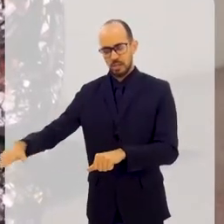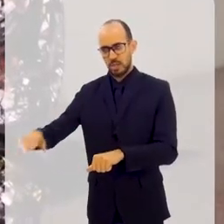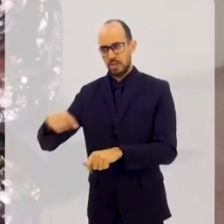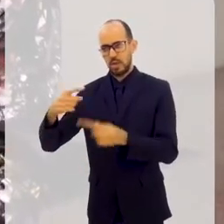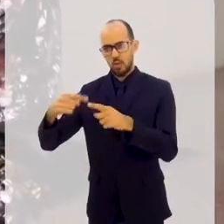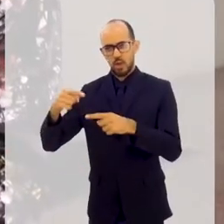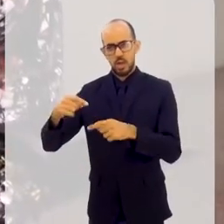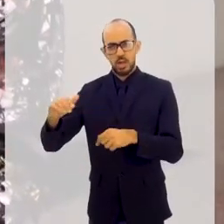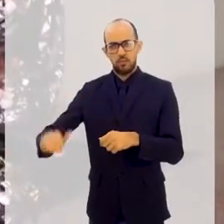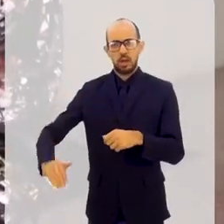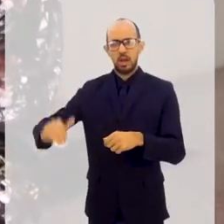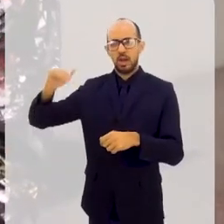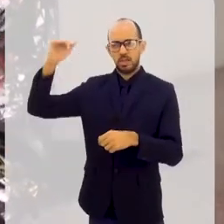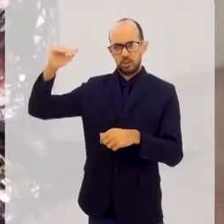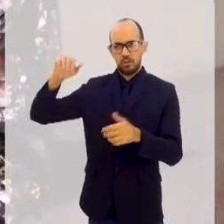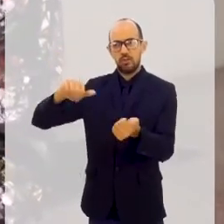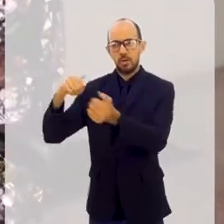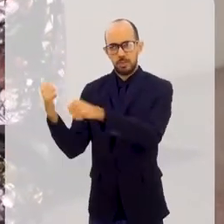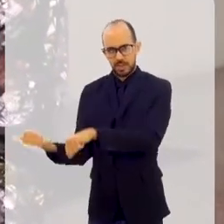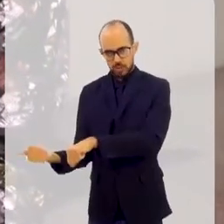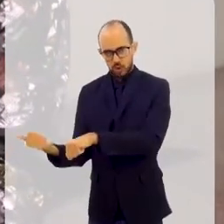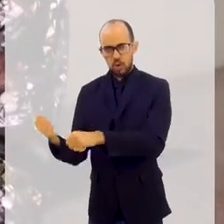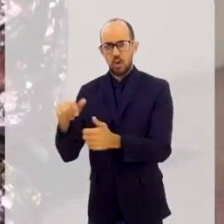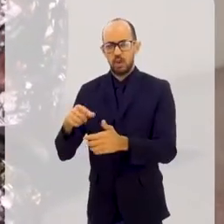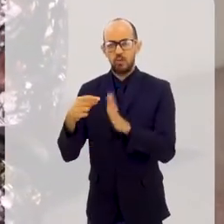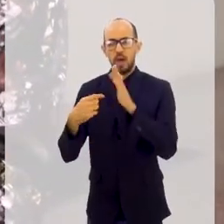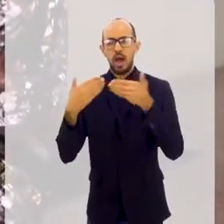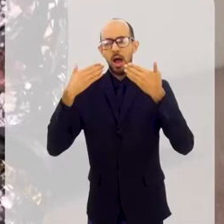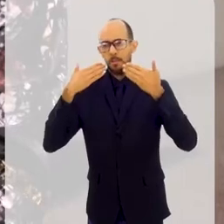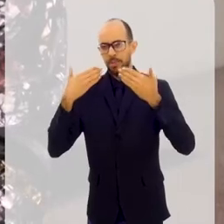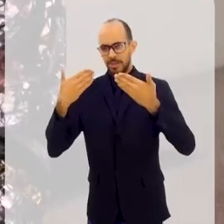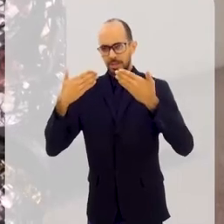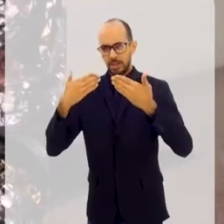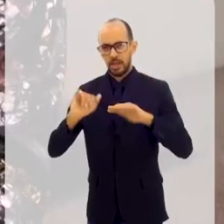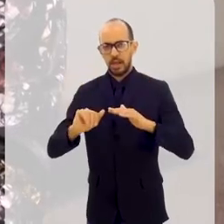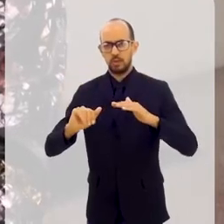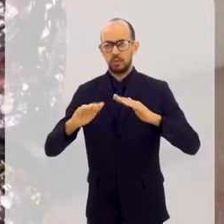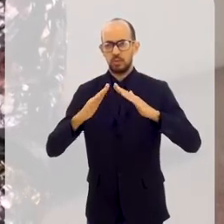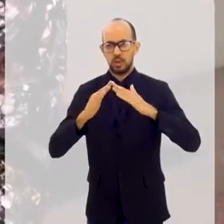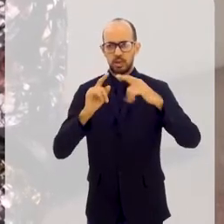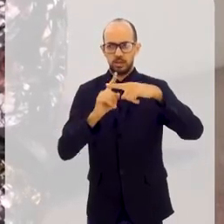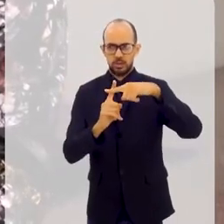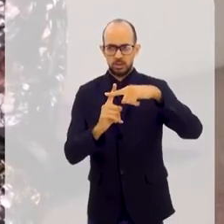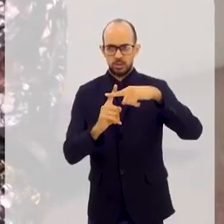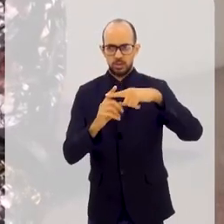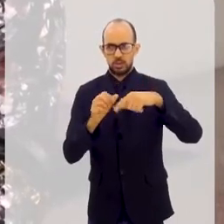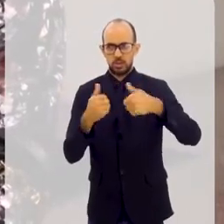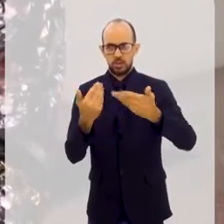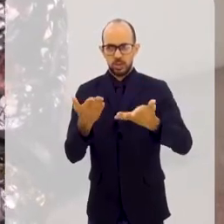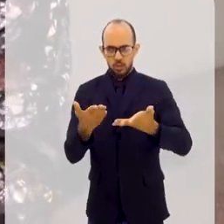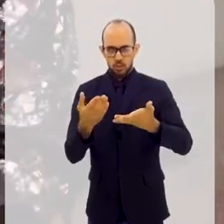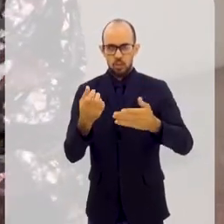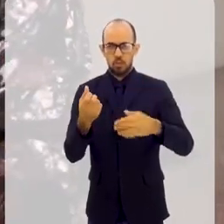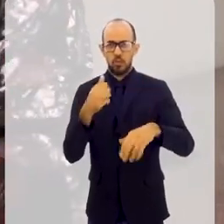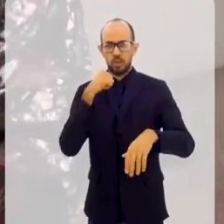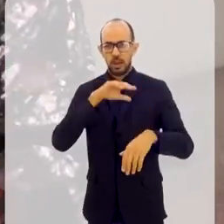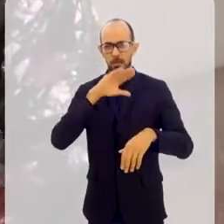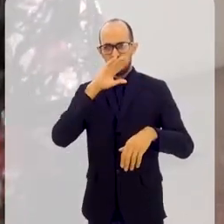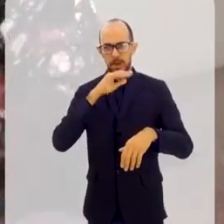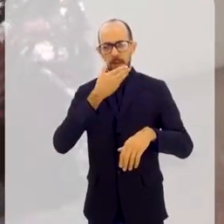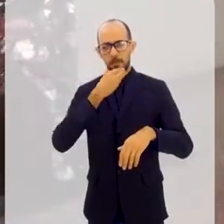foi batizado quando era adulto quando ele pode escolher isso foi apresentado no templo então quando nasce uma criança